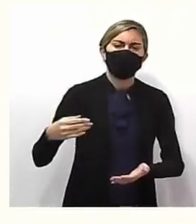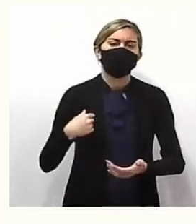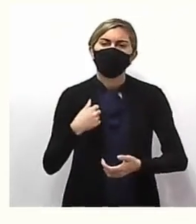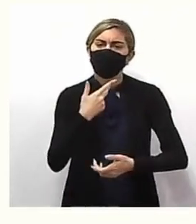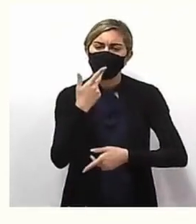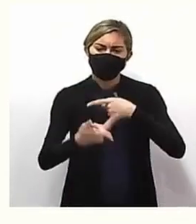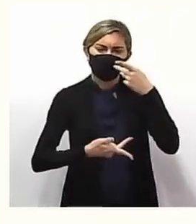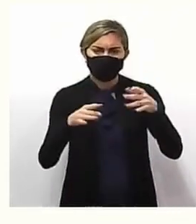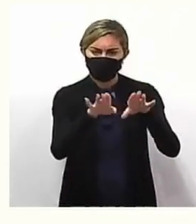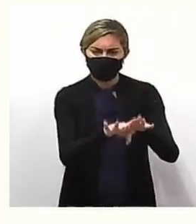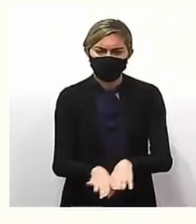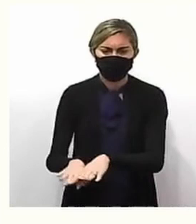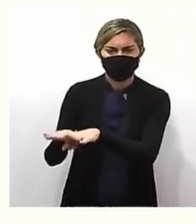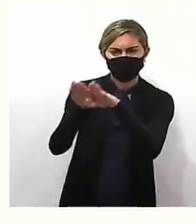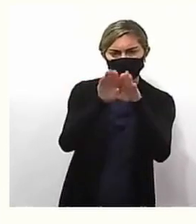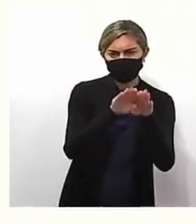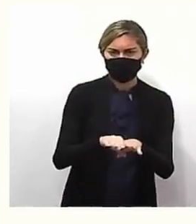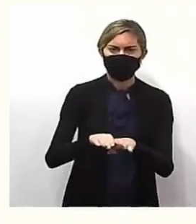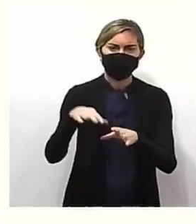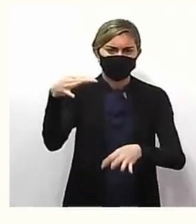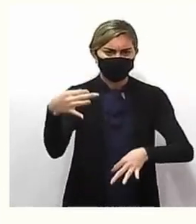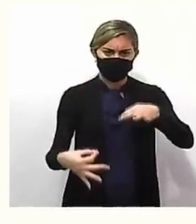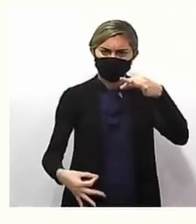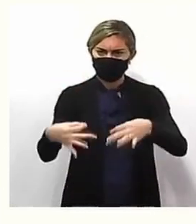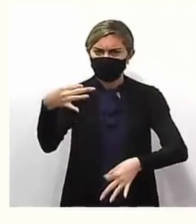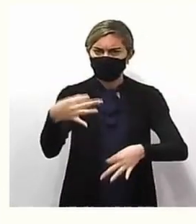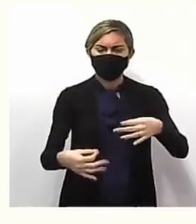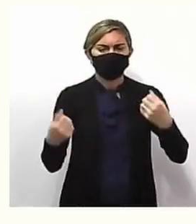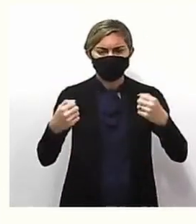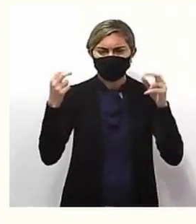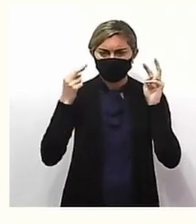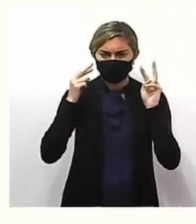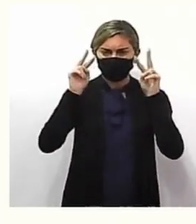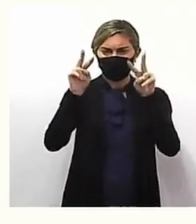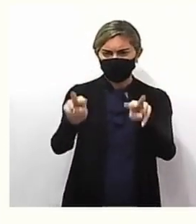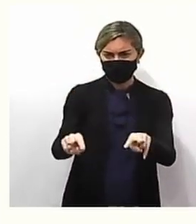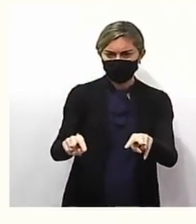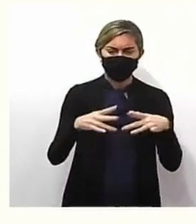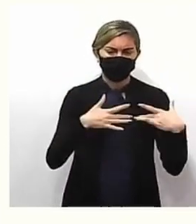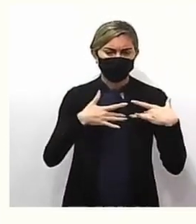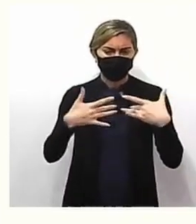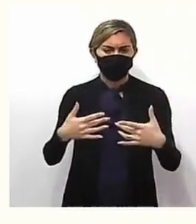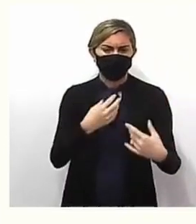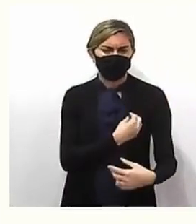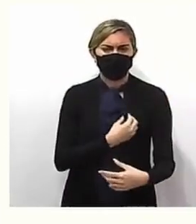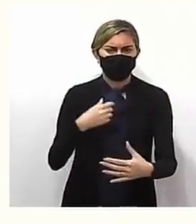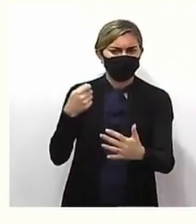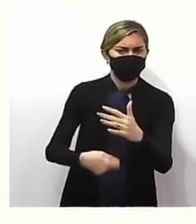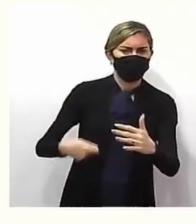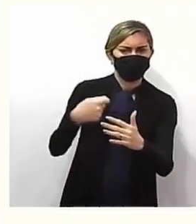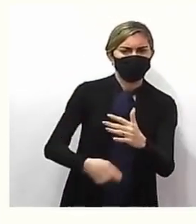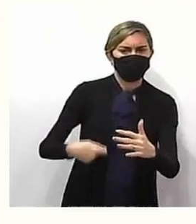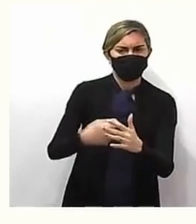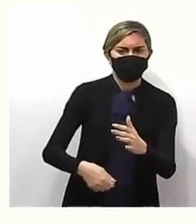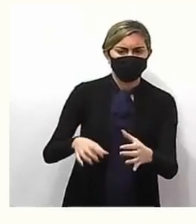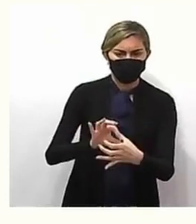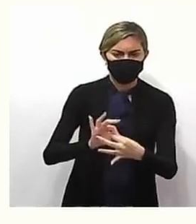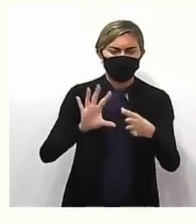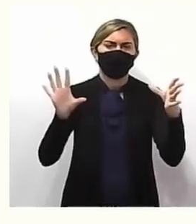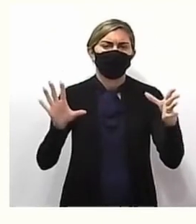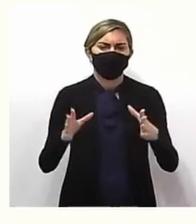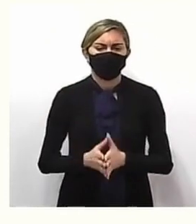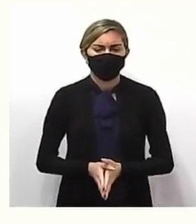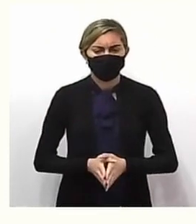falamos em igualdade e justiça, devemos olhar para quem dedicou sua vida à luta pela liberdade.